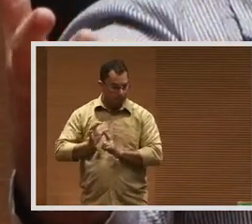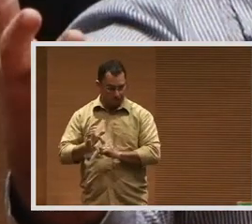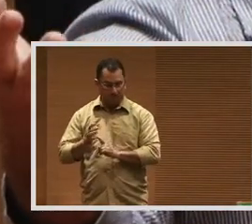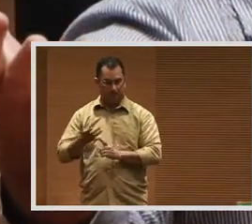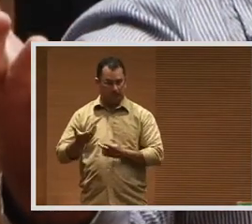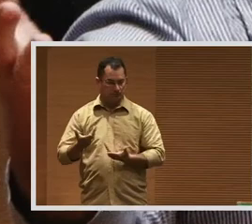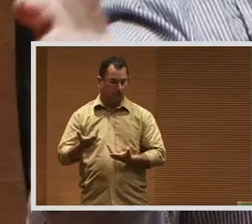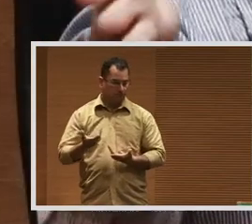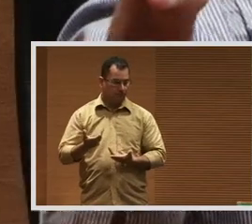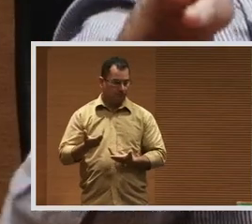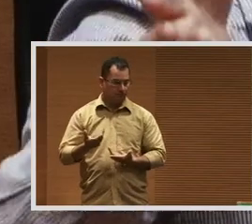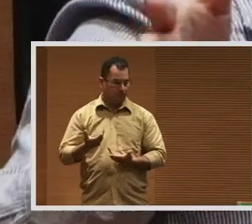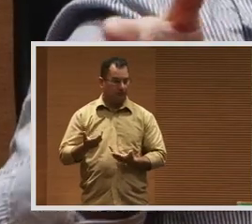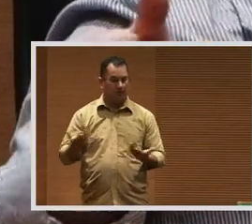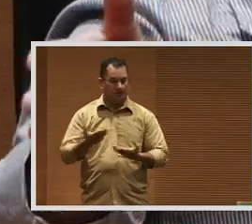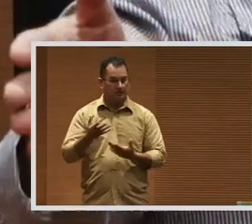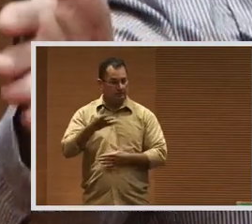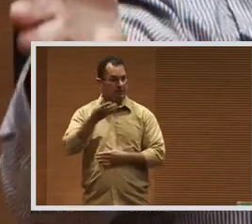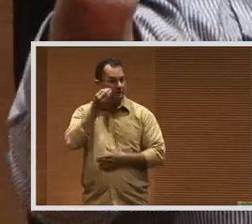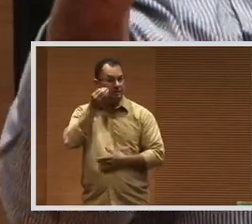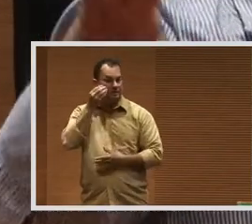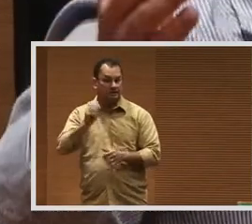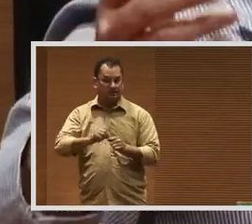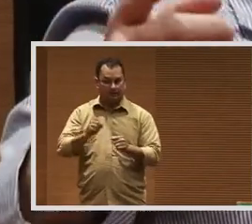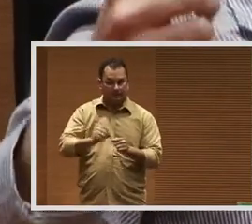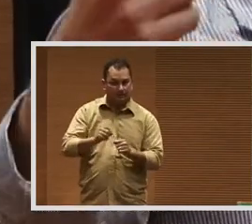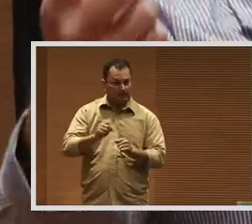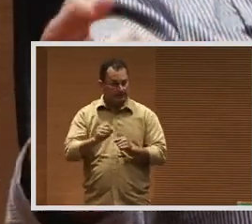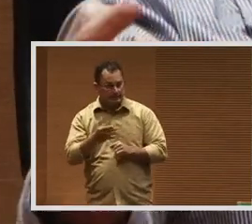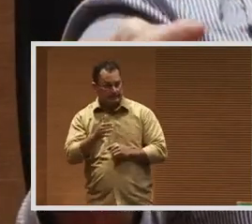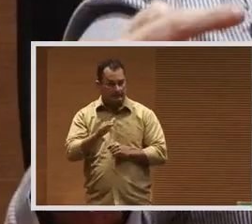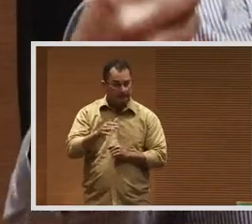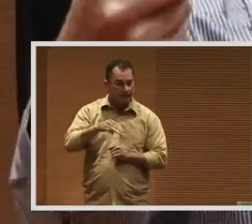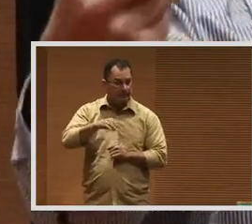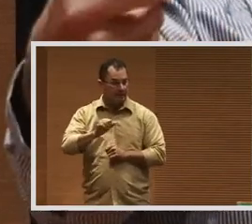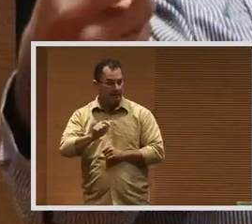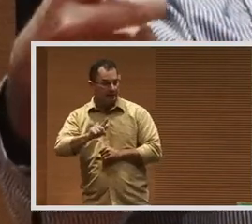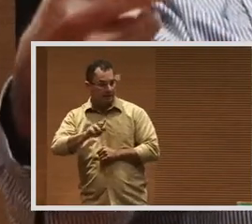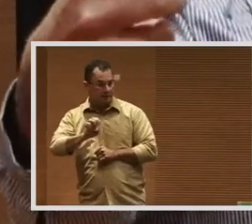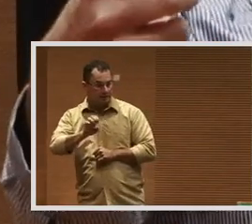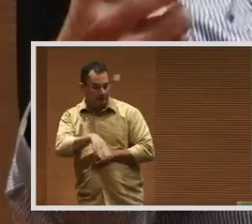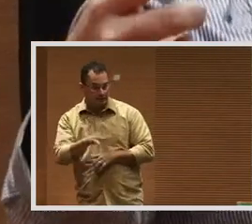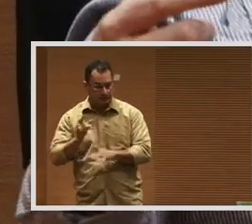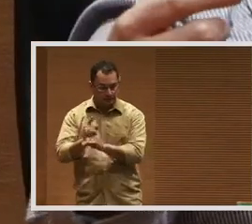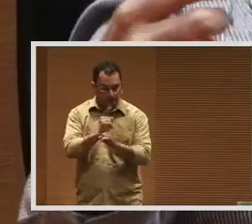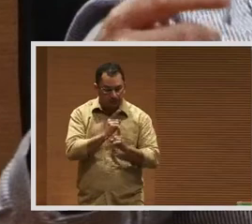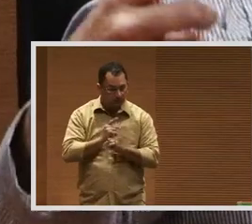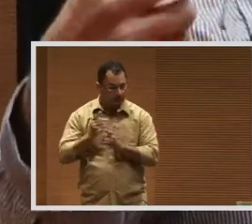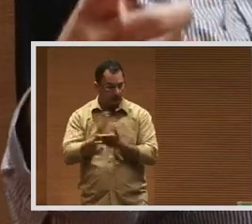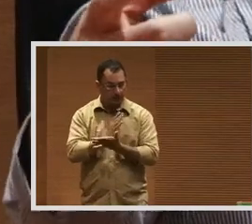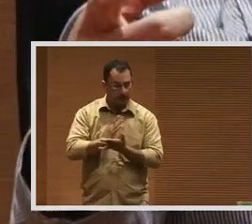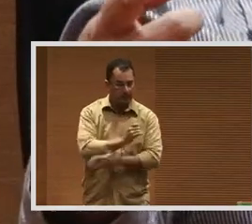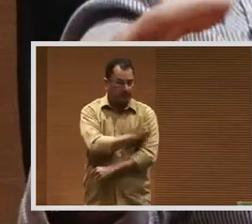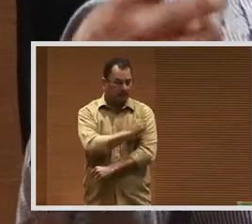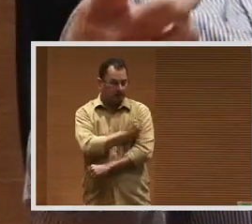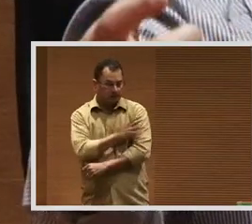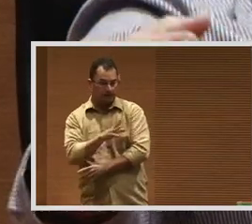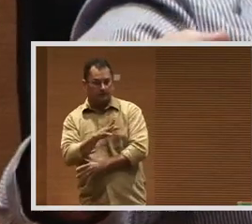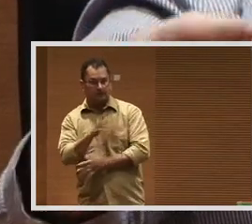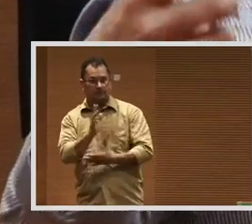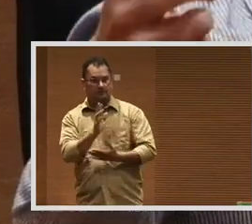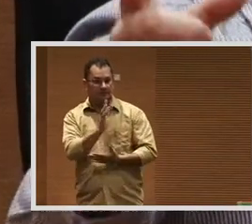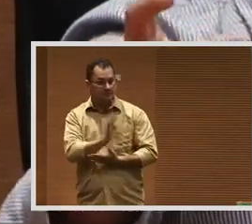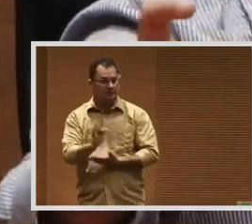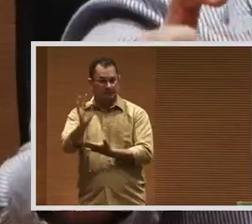palavra marginal, a gente tem tentado fazer pela margem. Assim, a gente vai encontrando um ou outro aluno de medicina dessa faculdade numa unidade